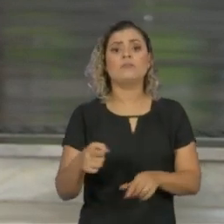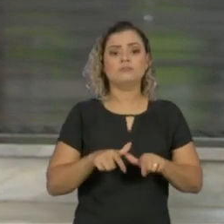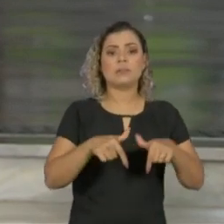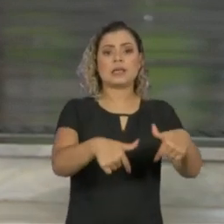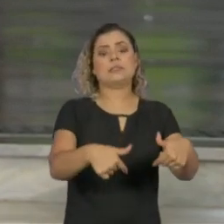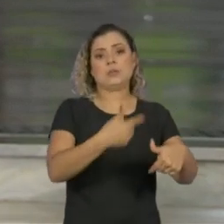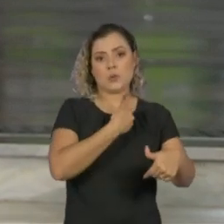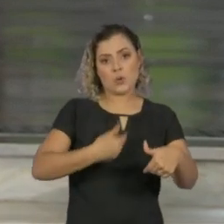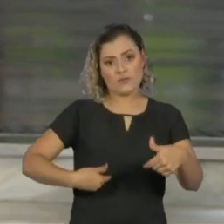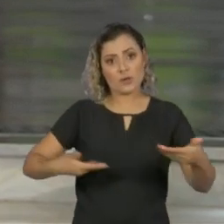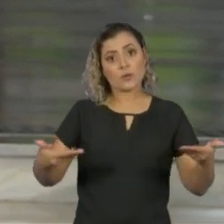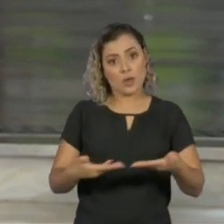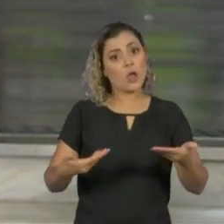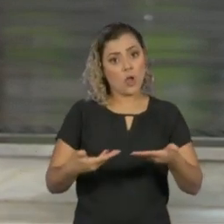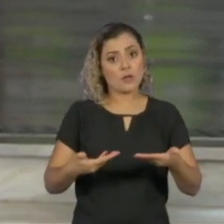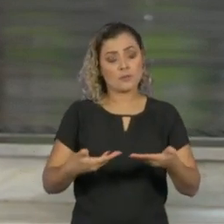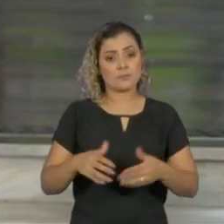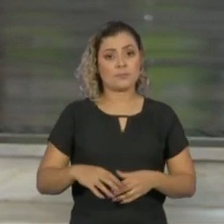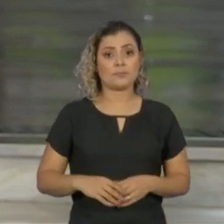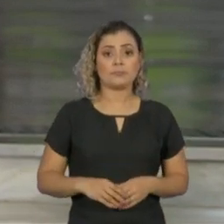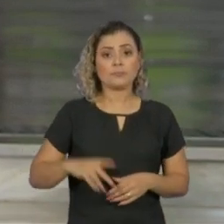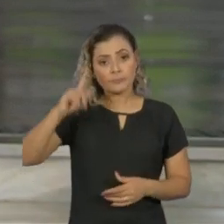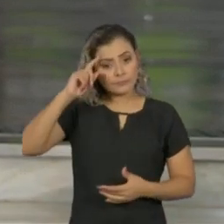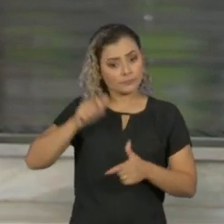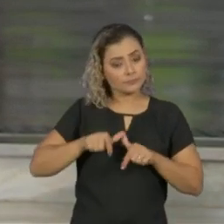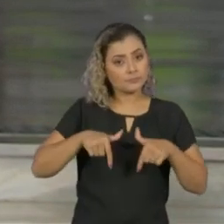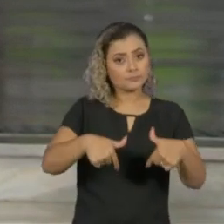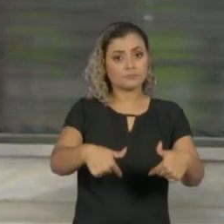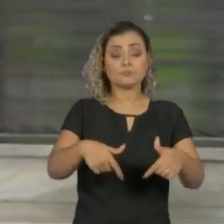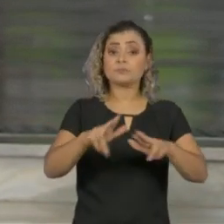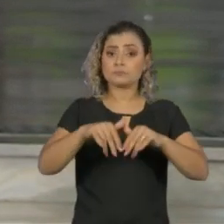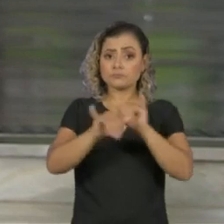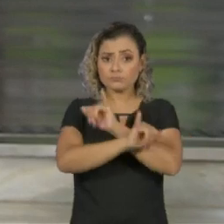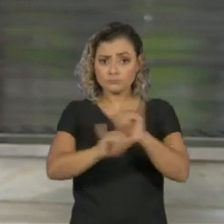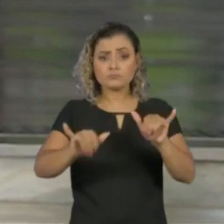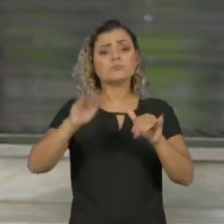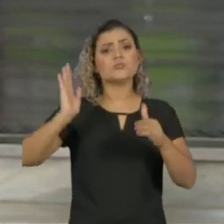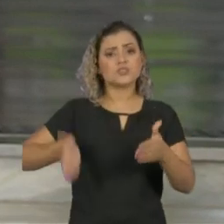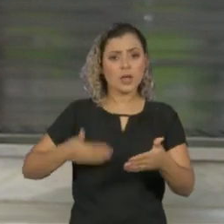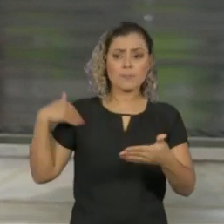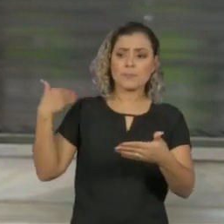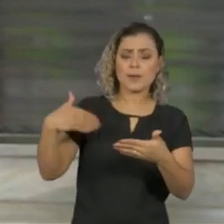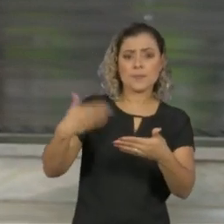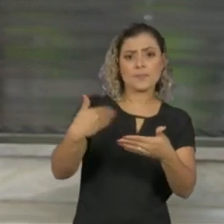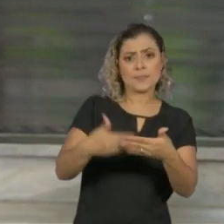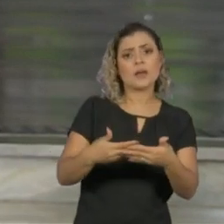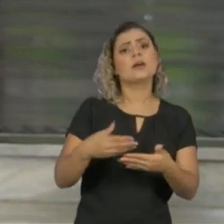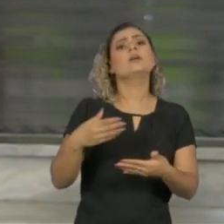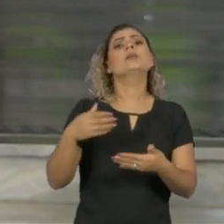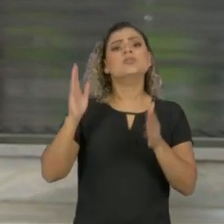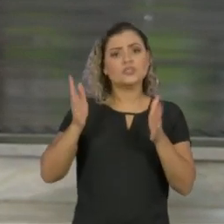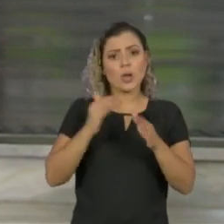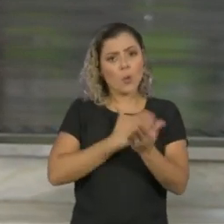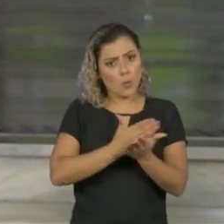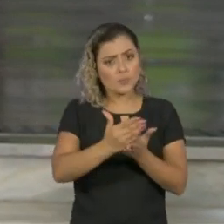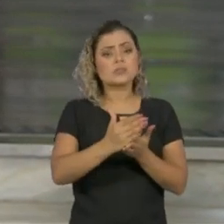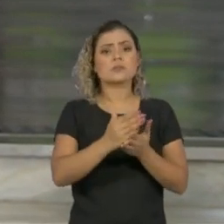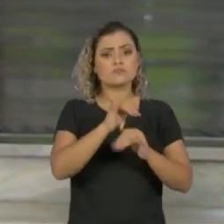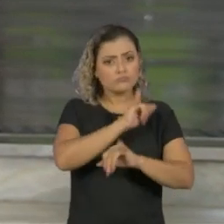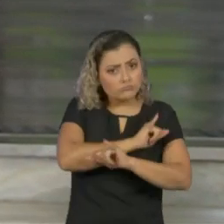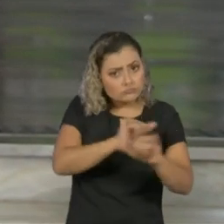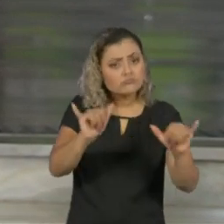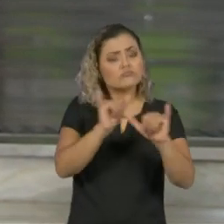governo neste enfrentamento. Quero repetir o que temos dito ao longo de todos esses dias. Na verdade, nós estamos